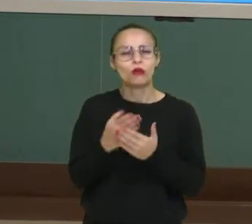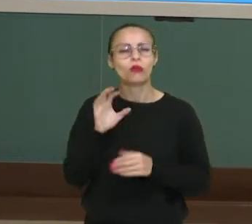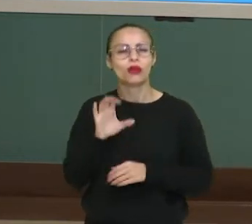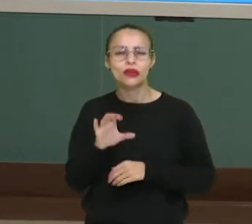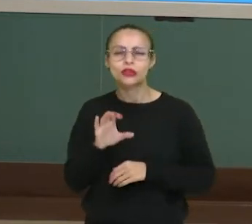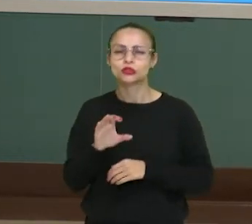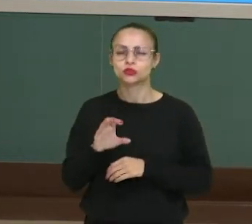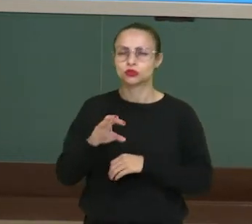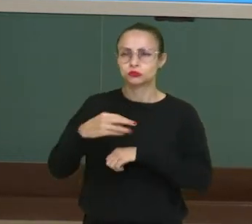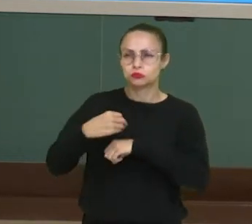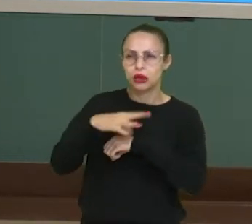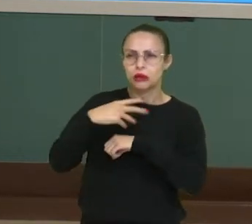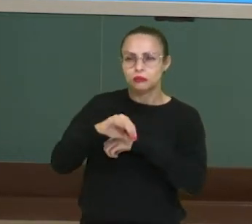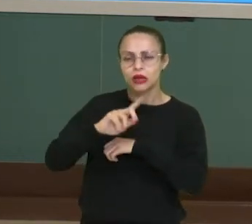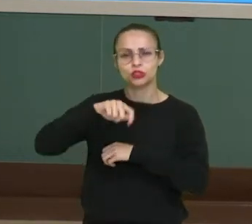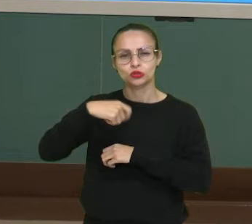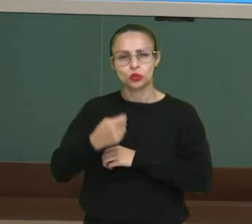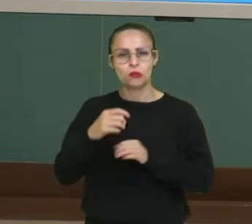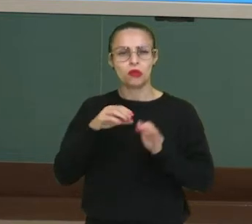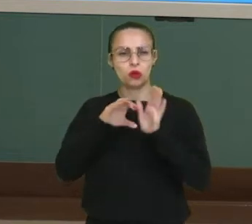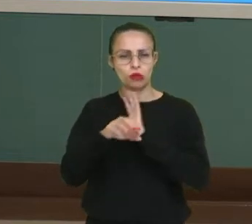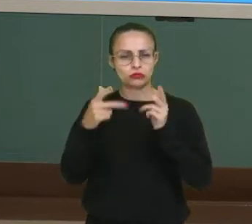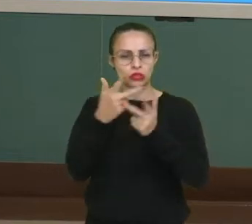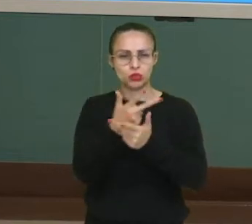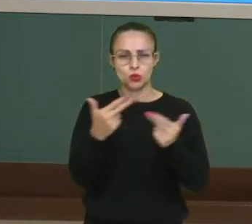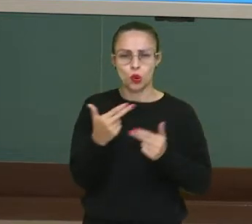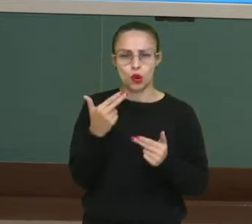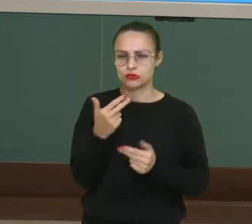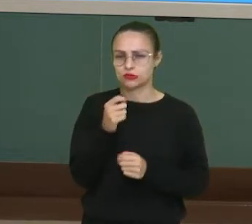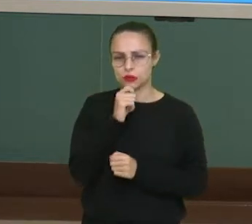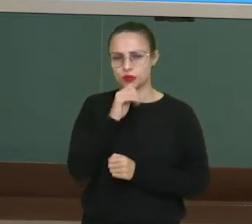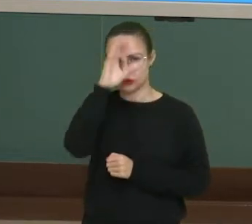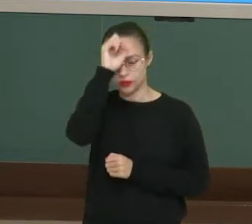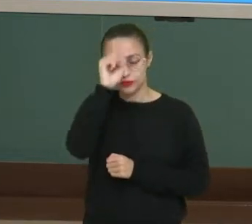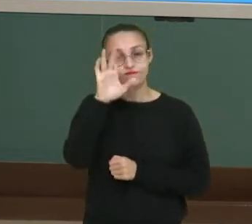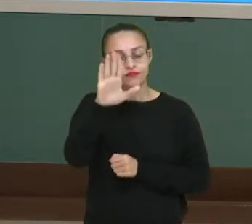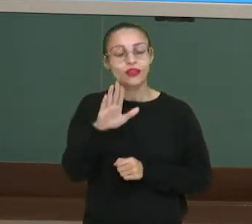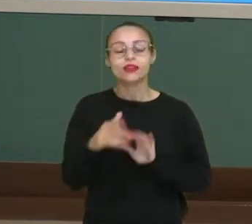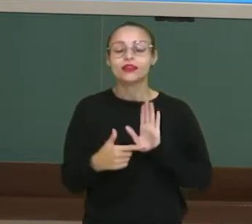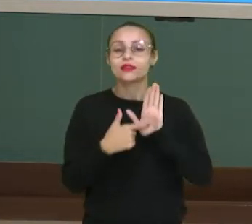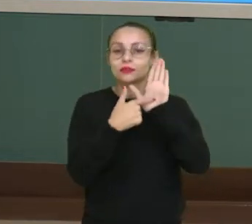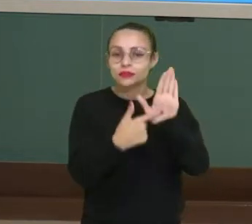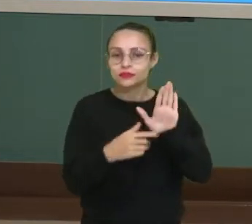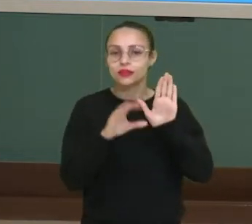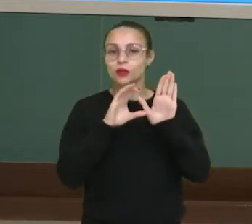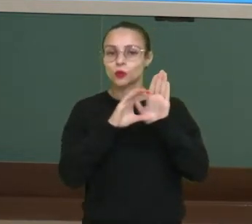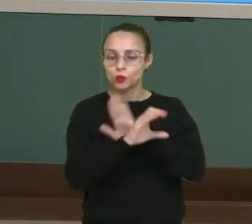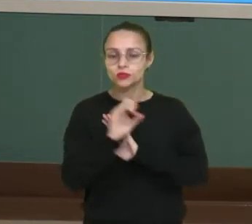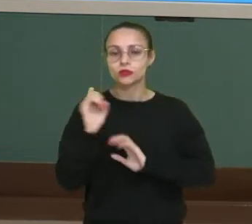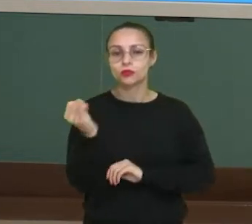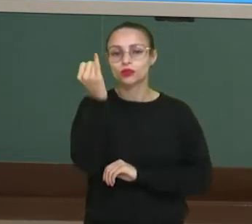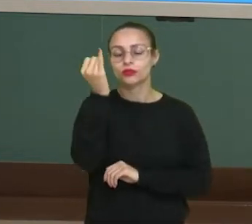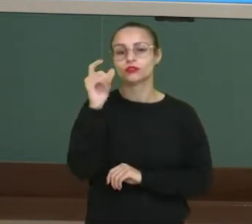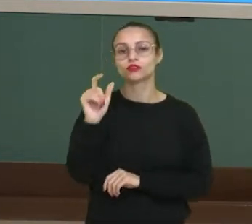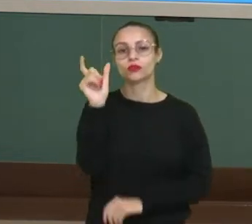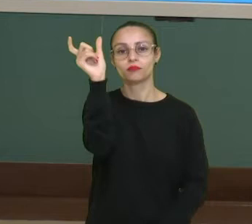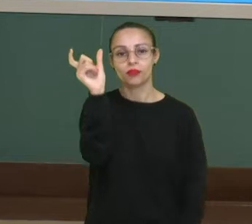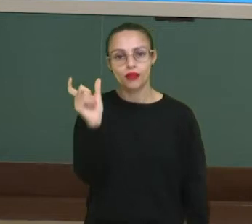nivelamento? Essa aula serve para apresentar conceitos,